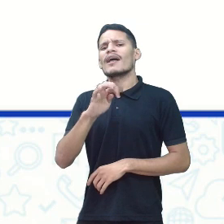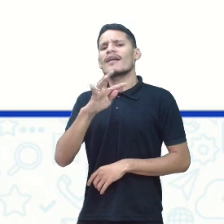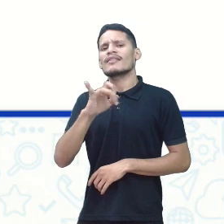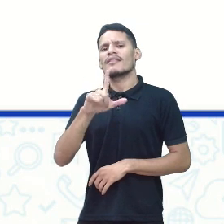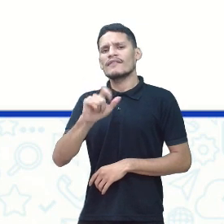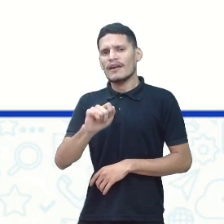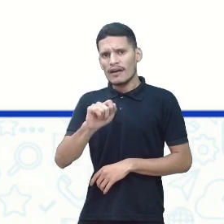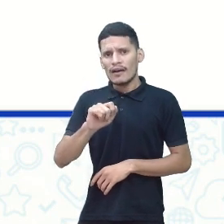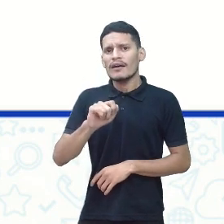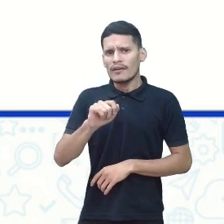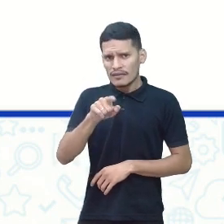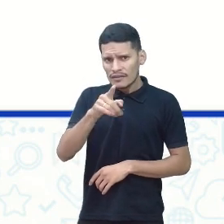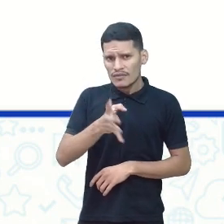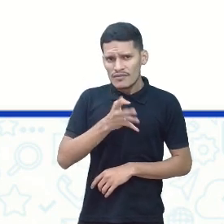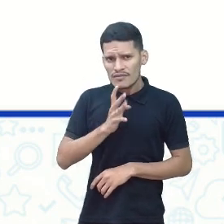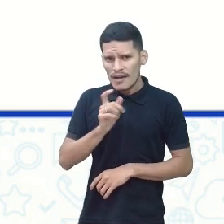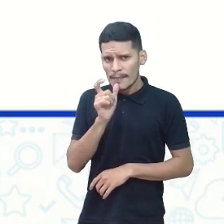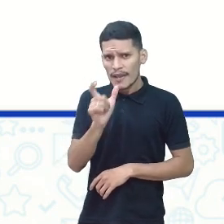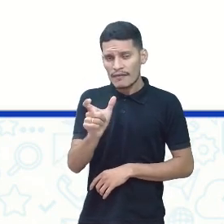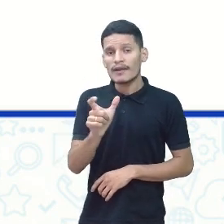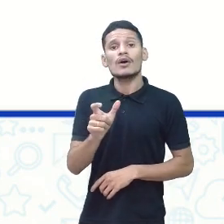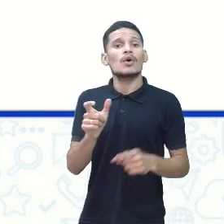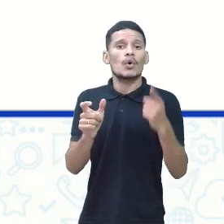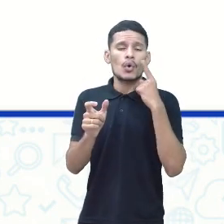essa palavra? Facultativo?